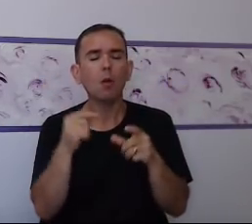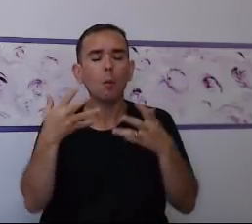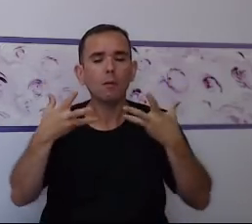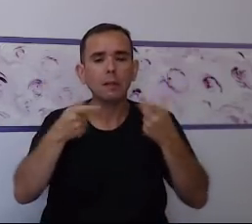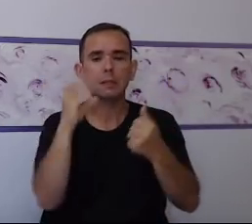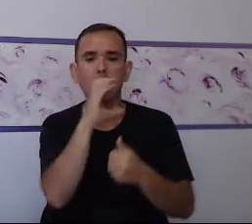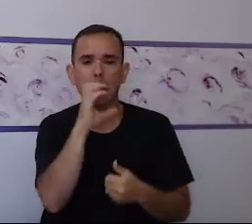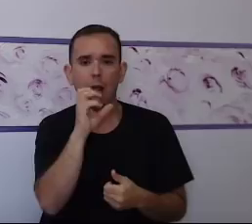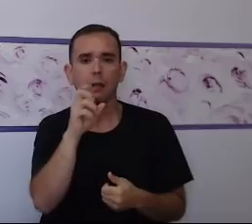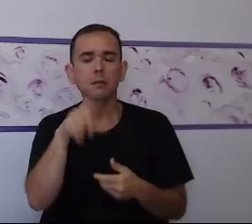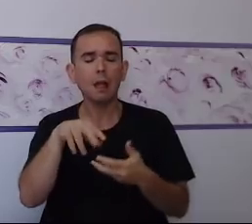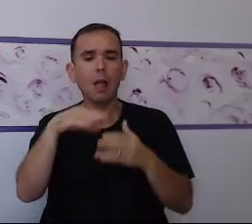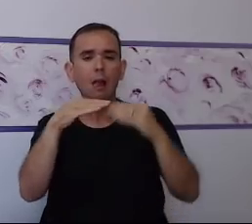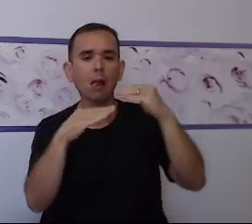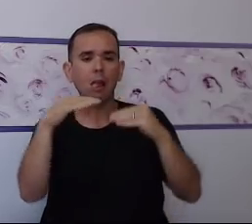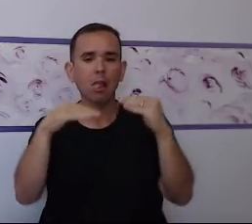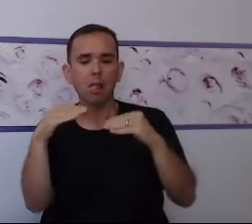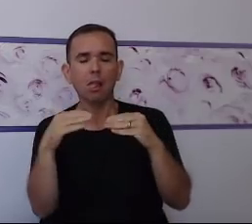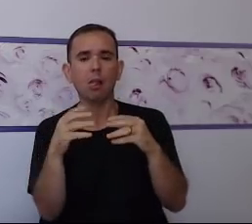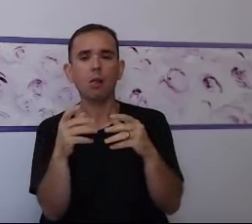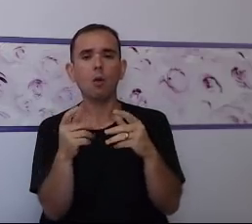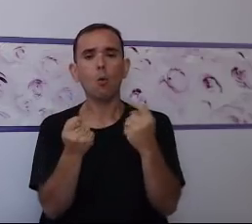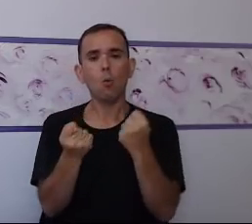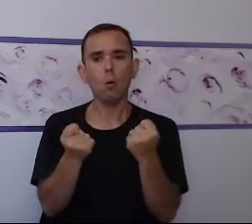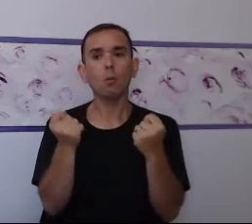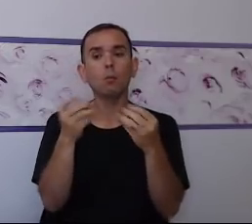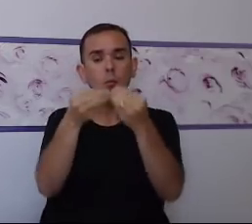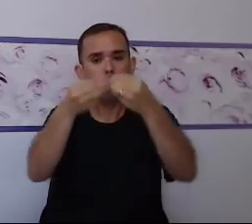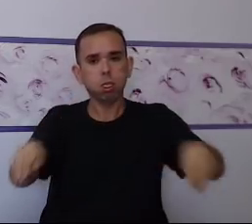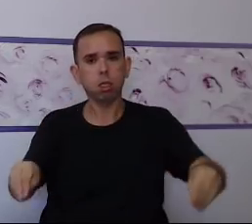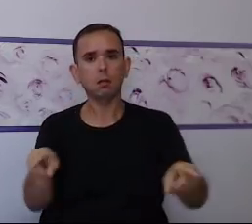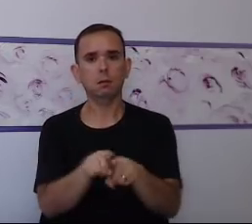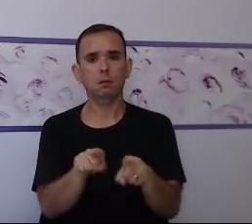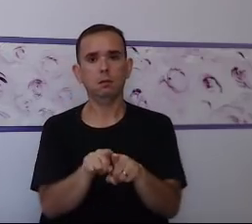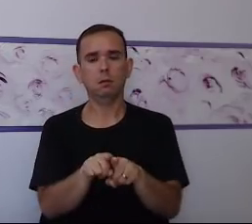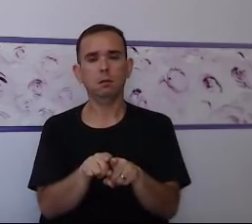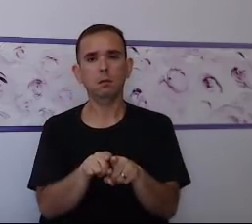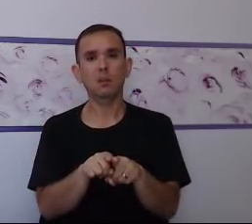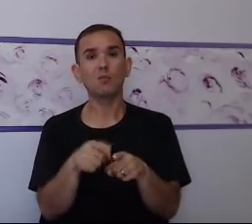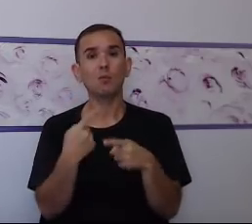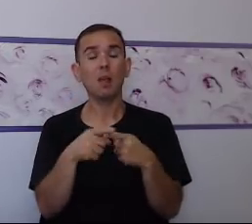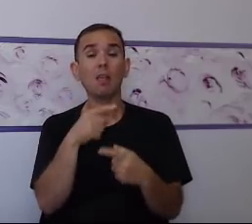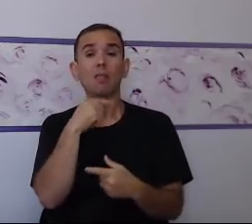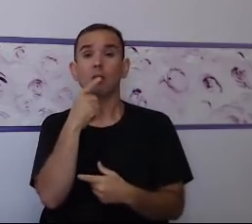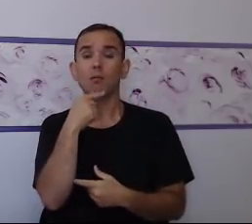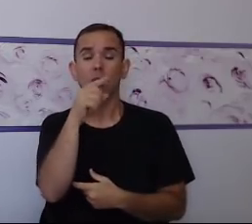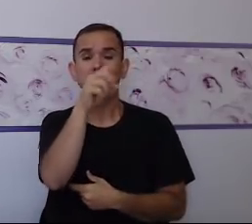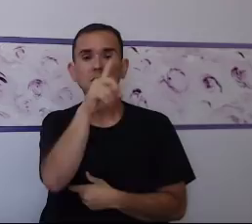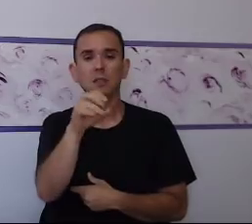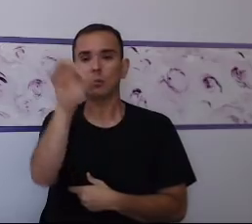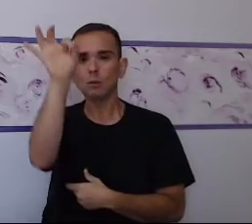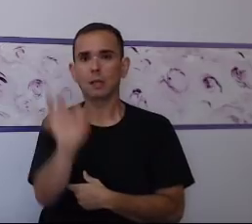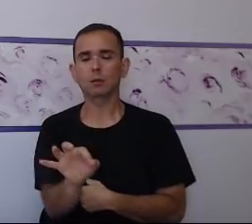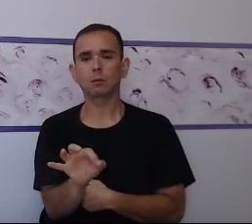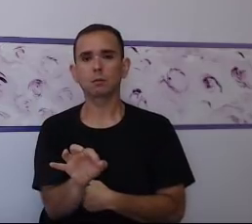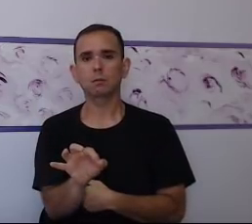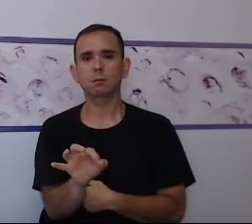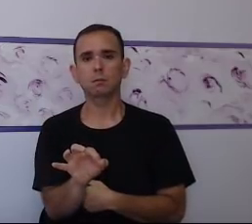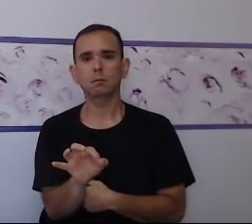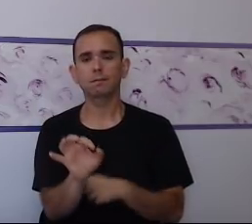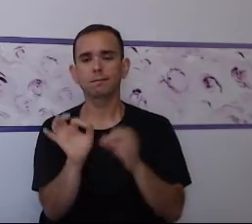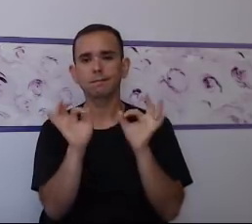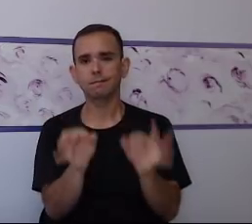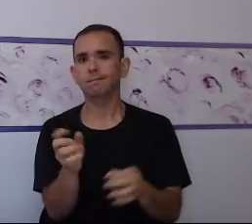velocidade, equilíbrio e coordenação, podem ser prejudicados, porque ele não vai ser 100% a qualidade motora